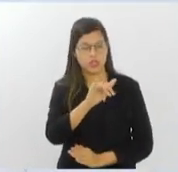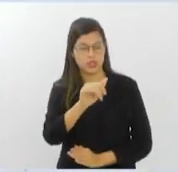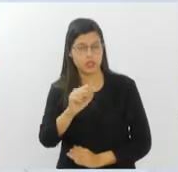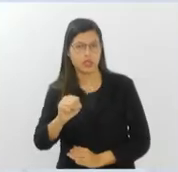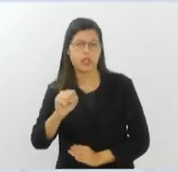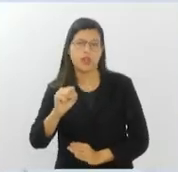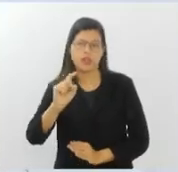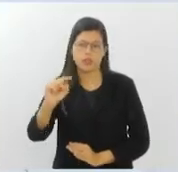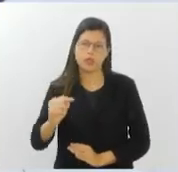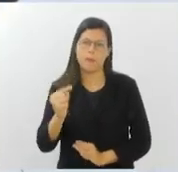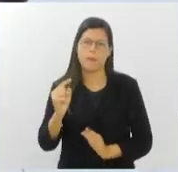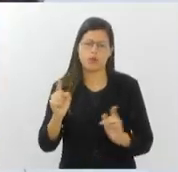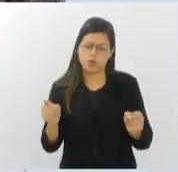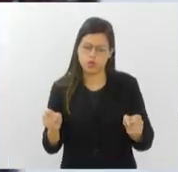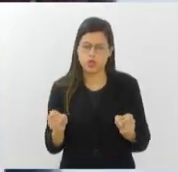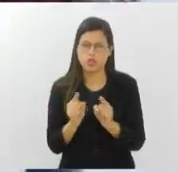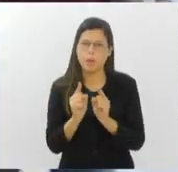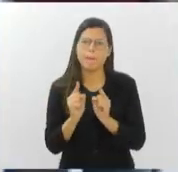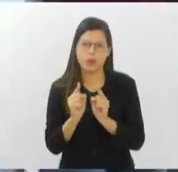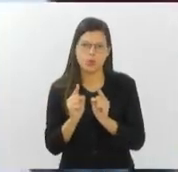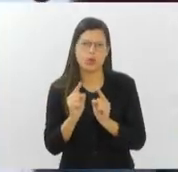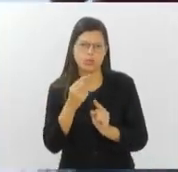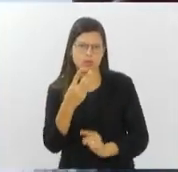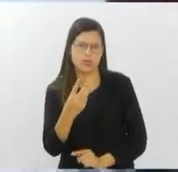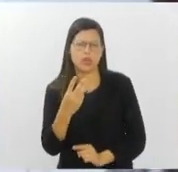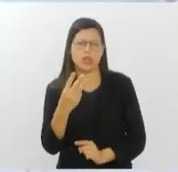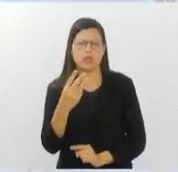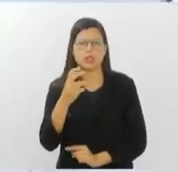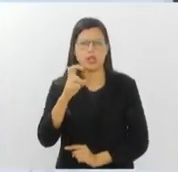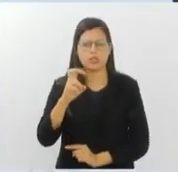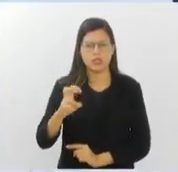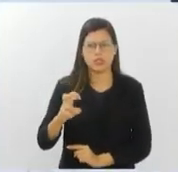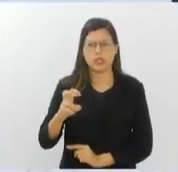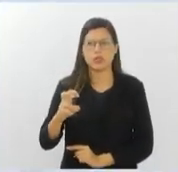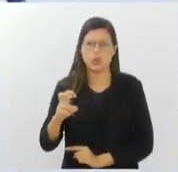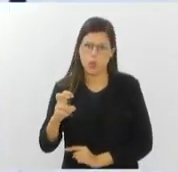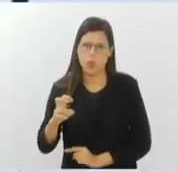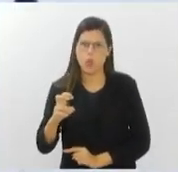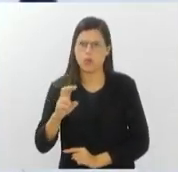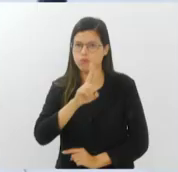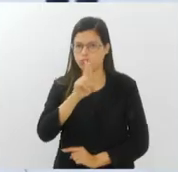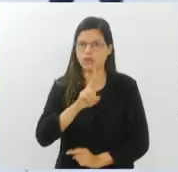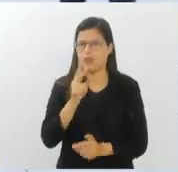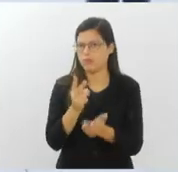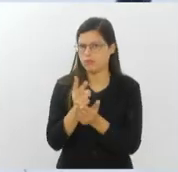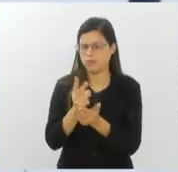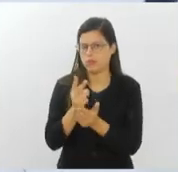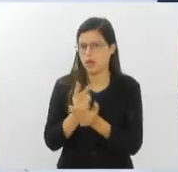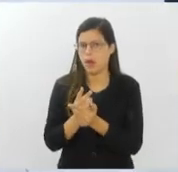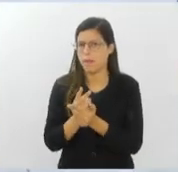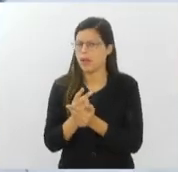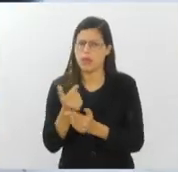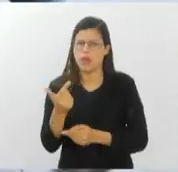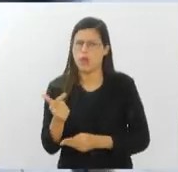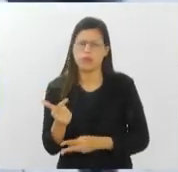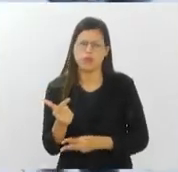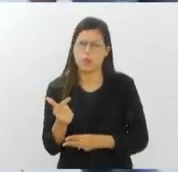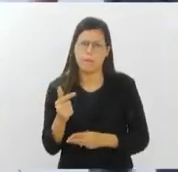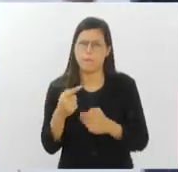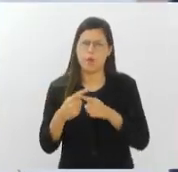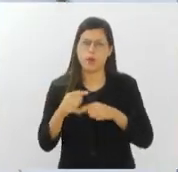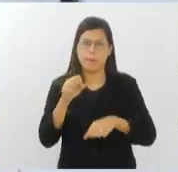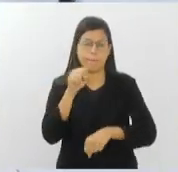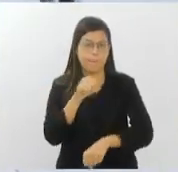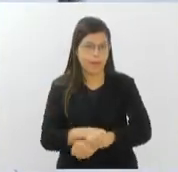dose menor, que seria de 3 a 5 gramas a uso contínuo. Então, não tem motivo para parar a creatina.